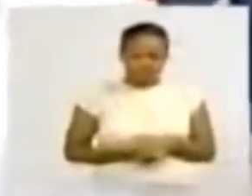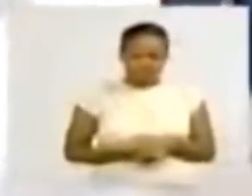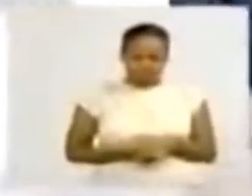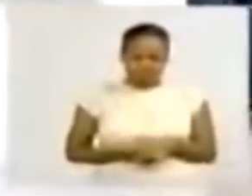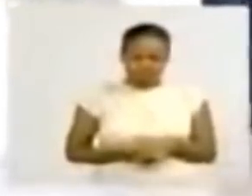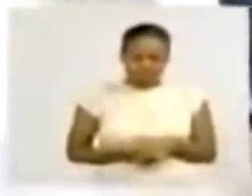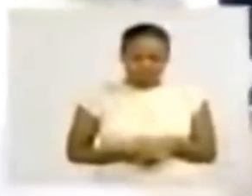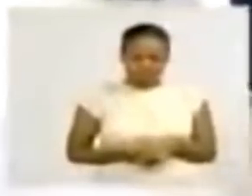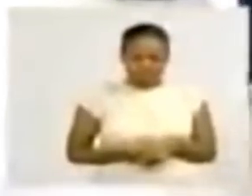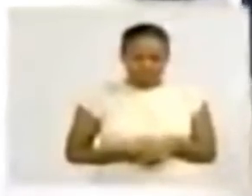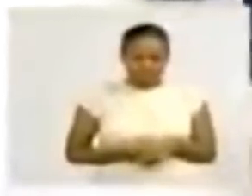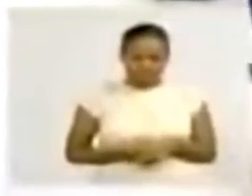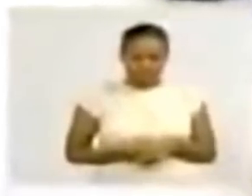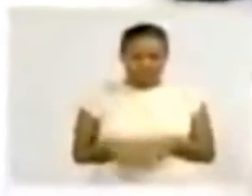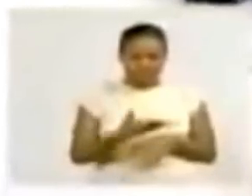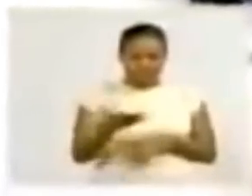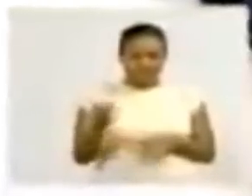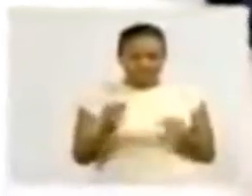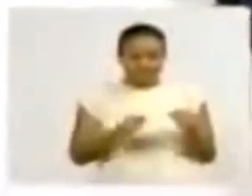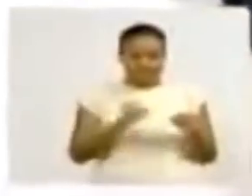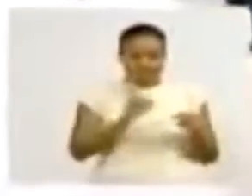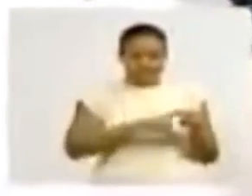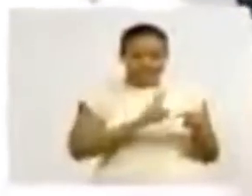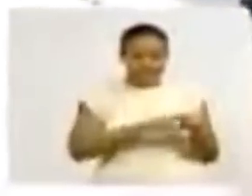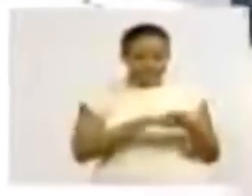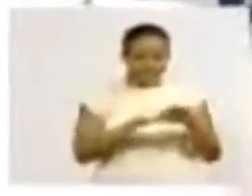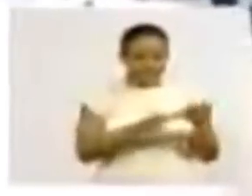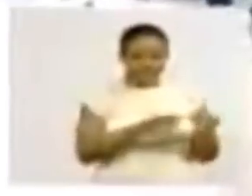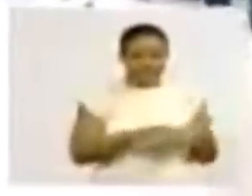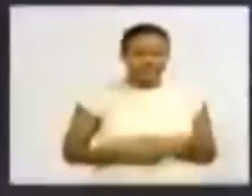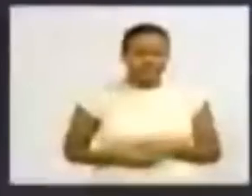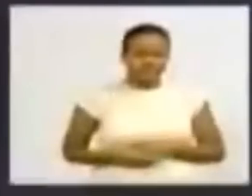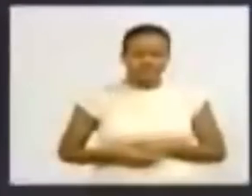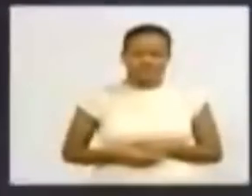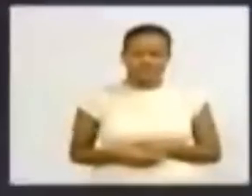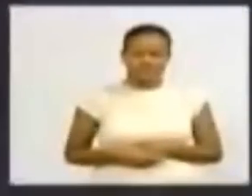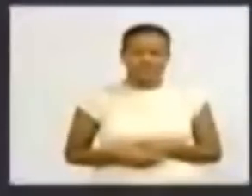Vocês podem chegar para cá, que aqui tem lugar, ó. Vocês aí que estão parados aí no meio, vem para cá.